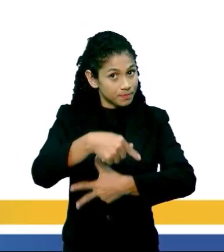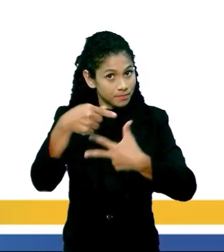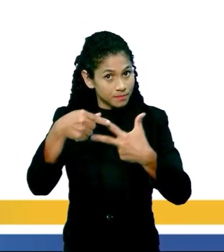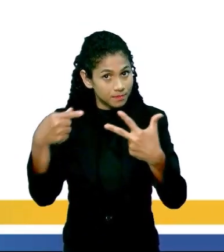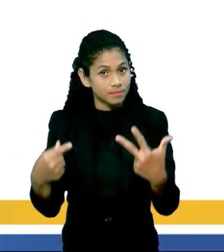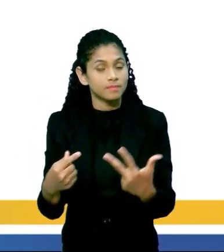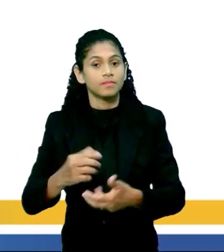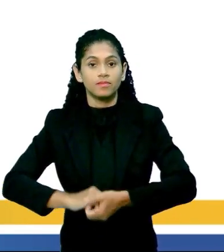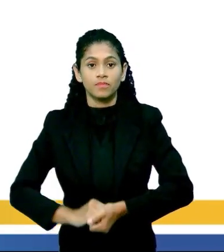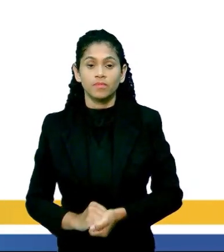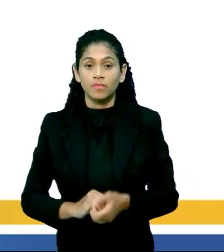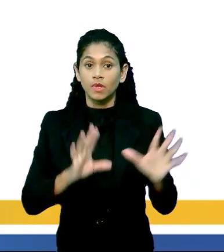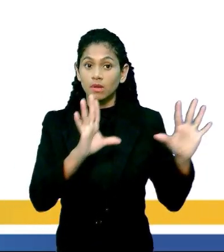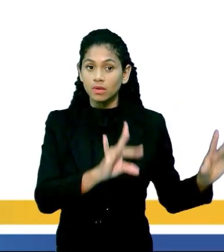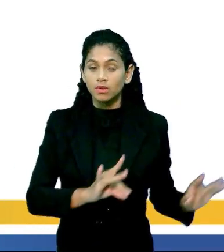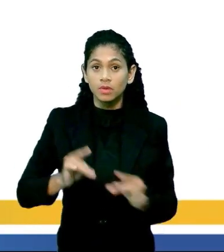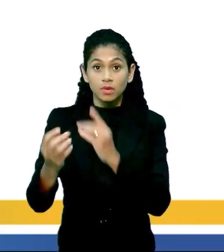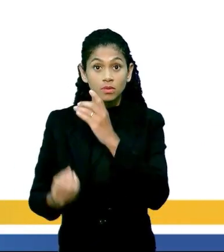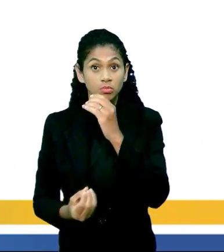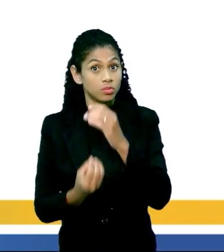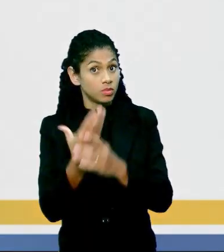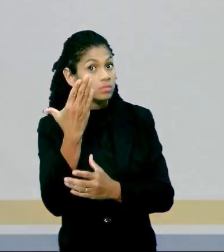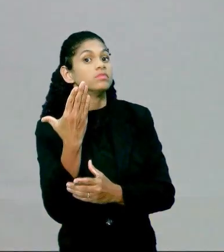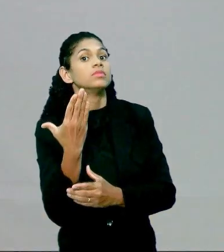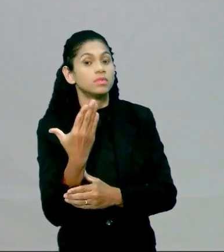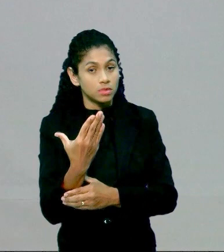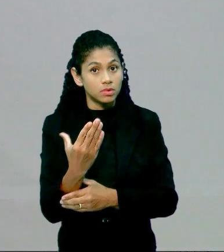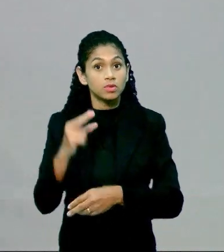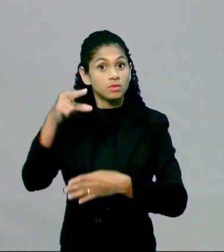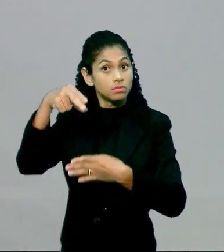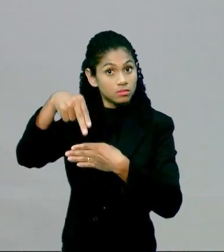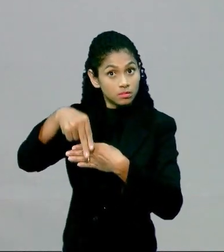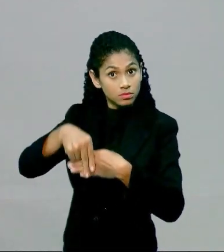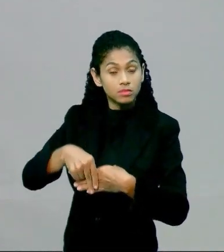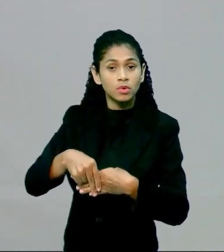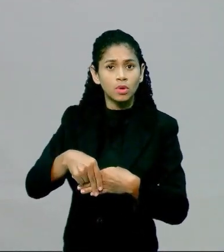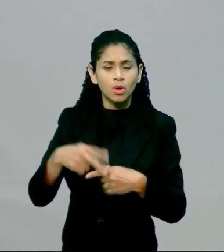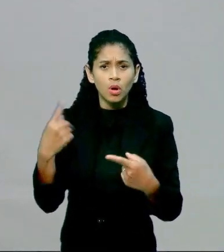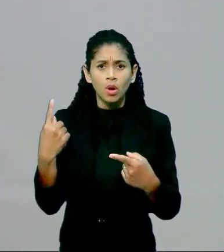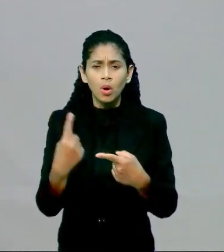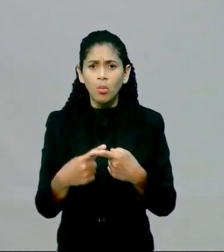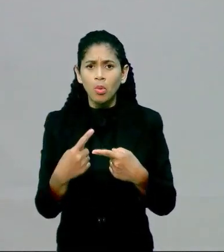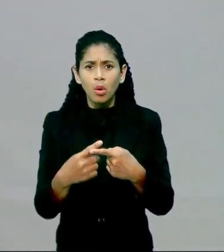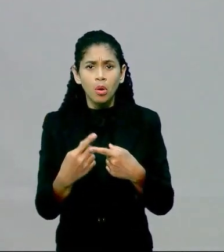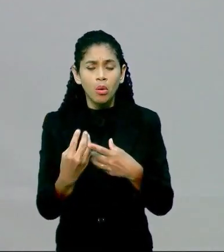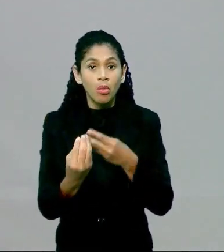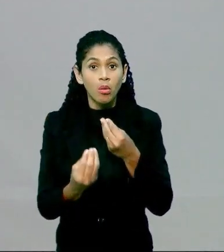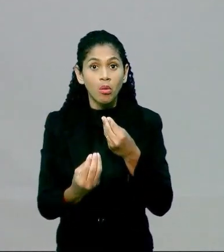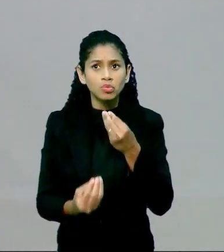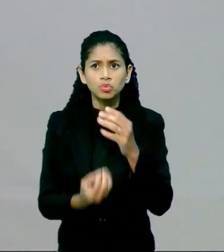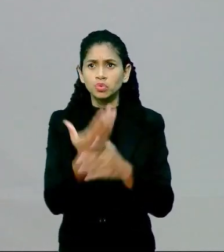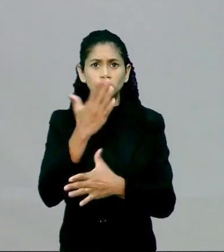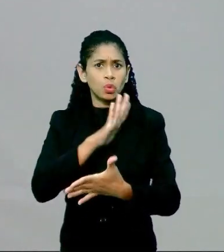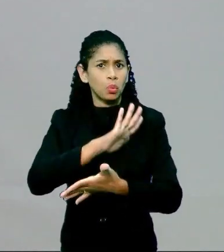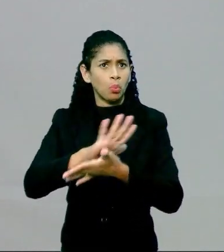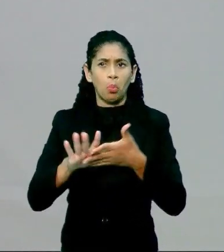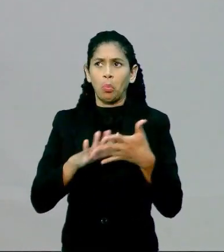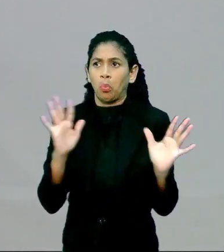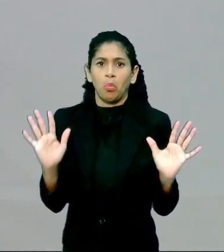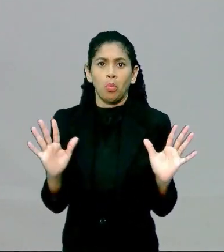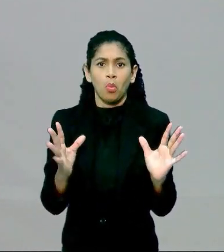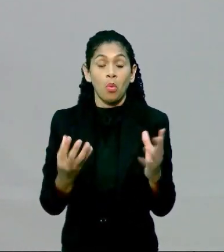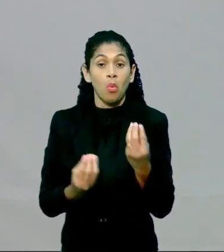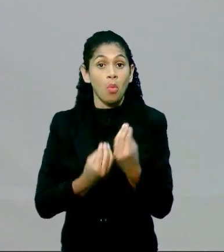aí para vocês a origem do cordel, porque a gente pensa assim, professora, surgiu do nada a literatura de cordel? De onde que vem